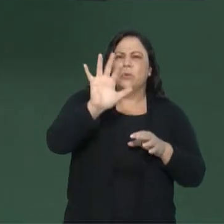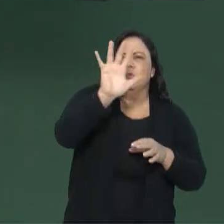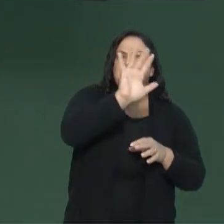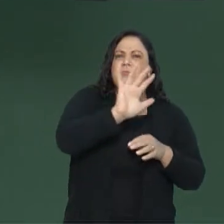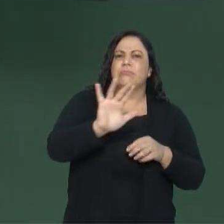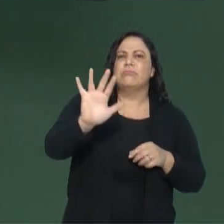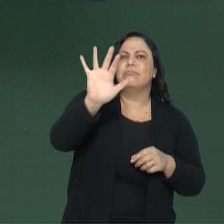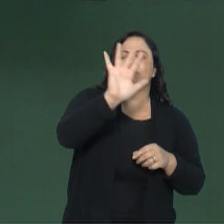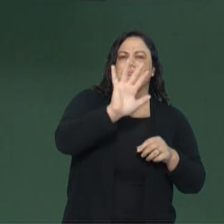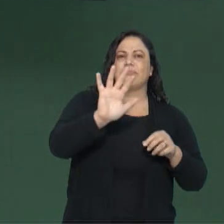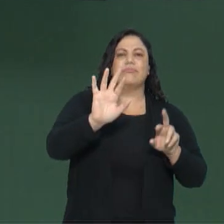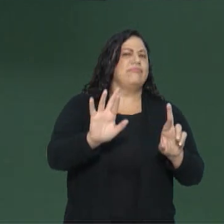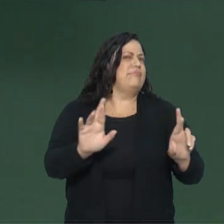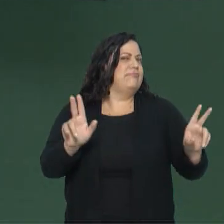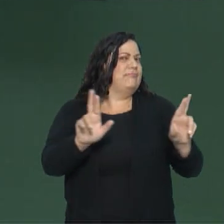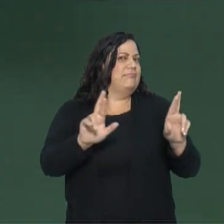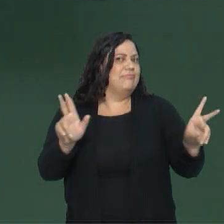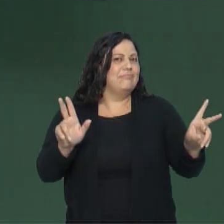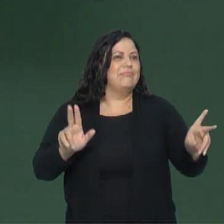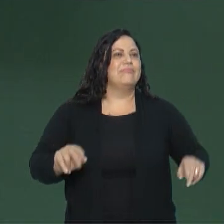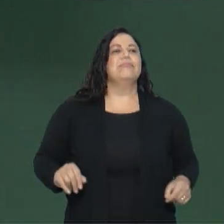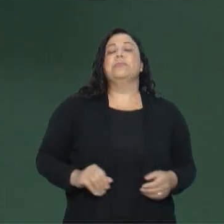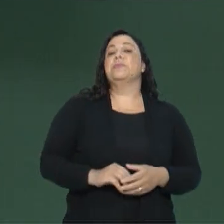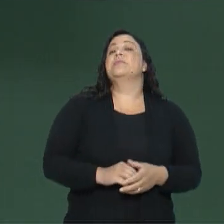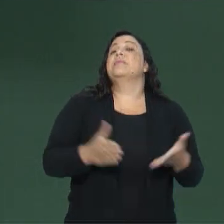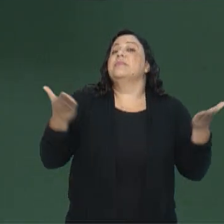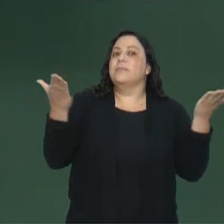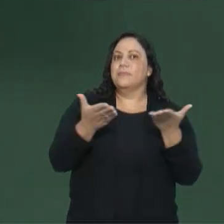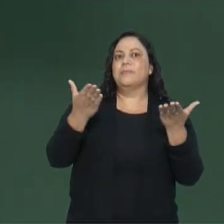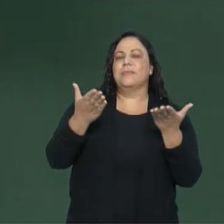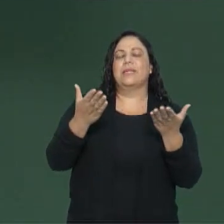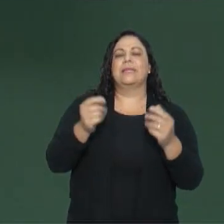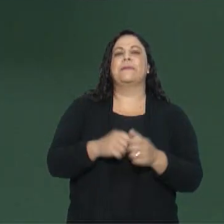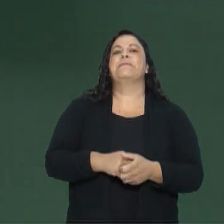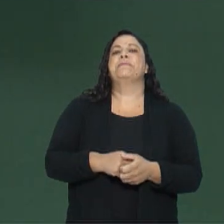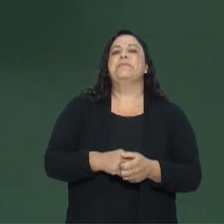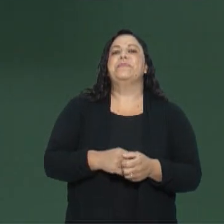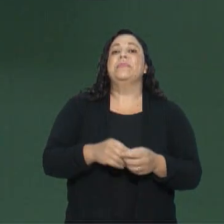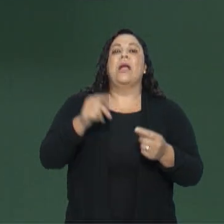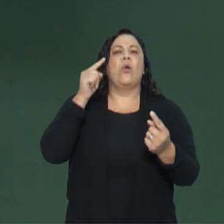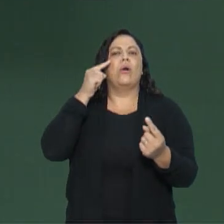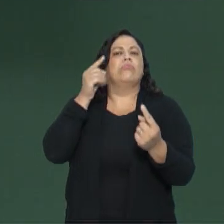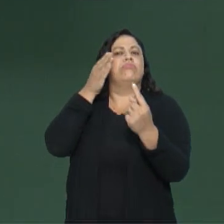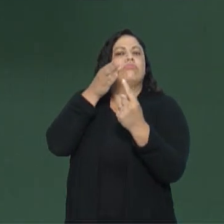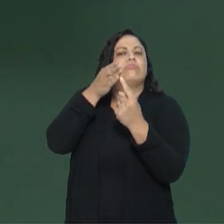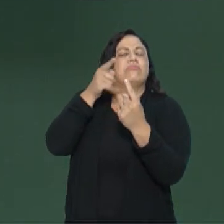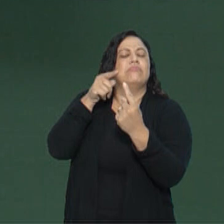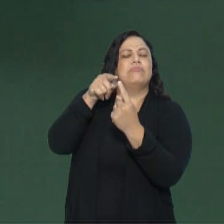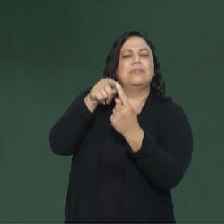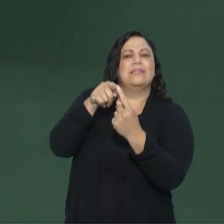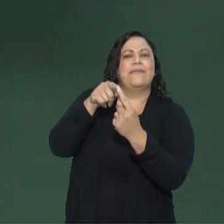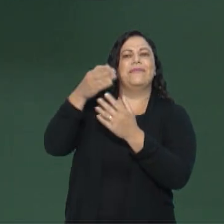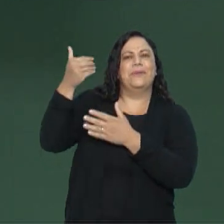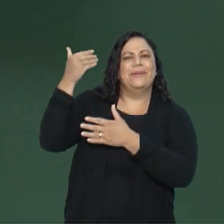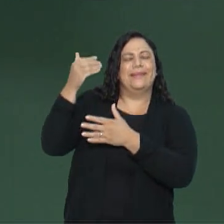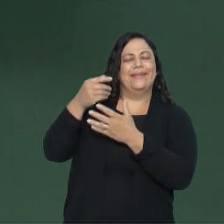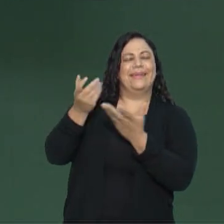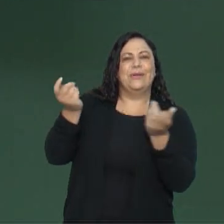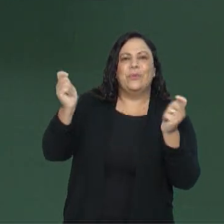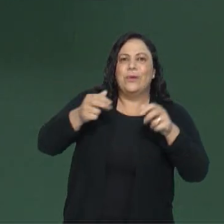fim? Eu acredito que você observou. Então, a mesma ideia que o desafio anterior. Conforme a gente